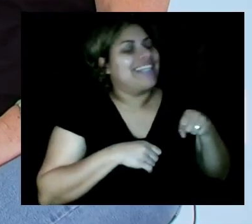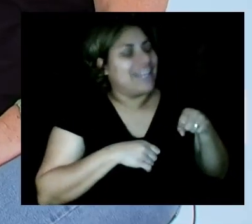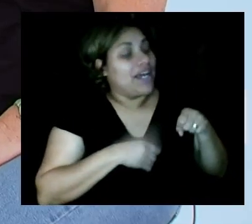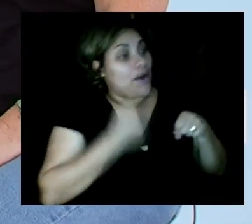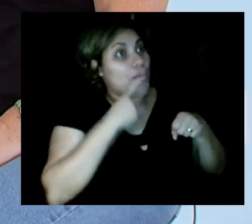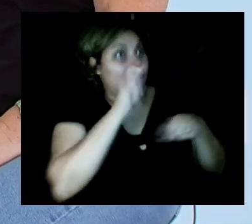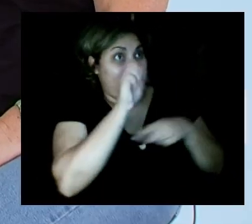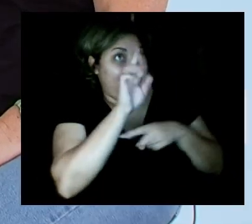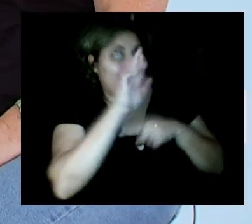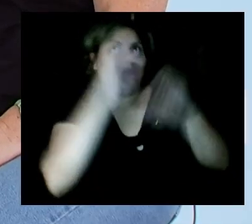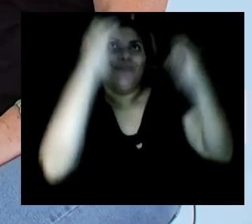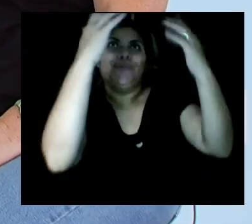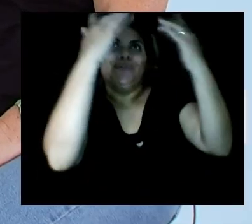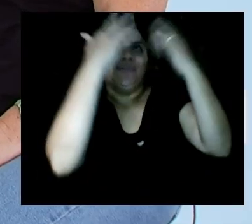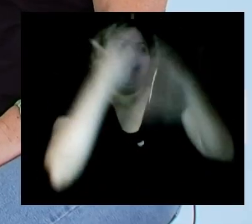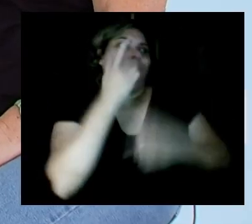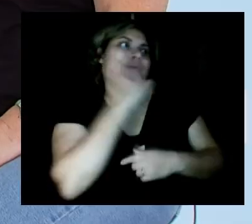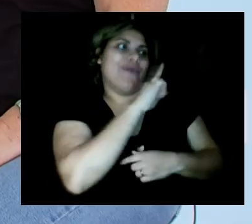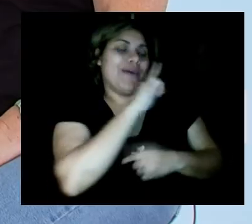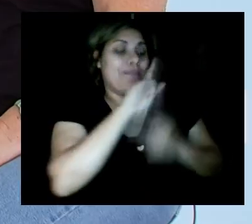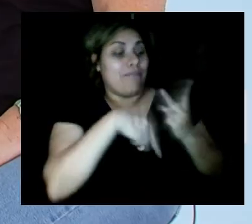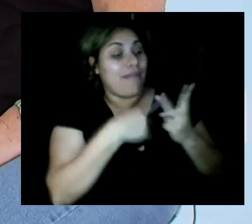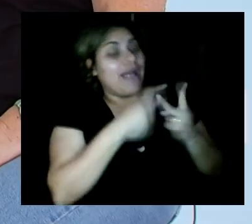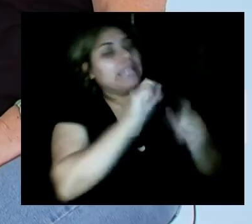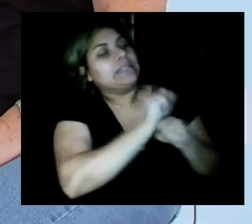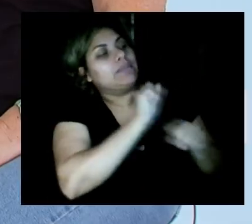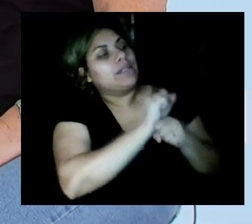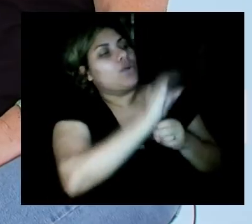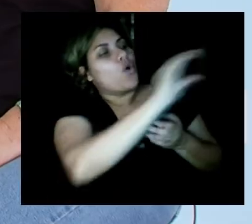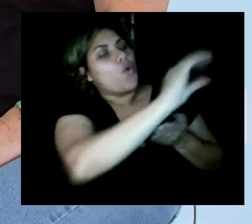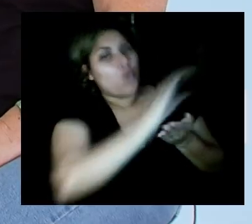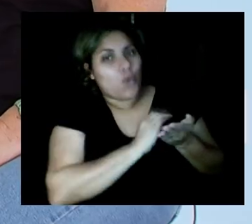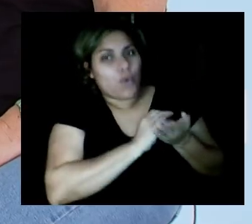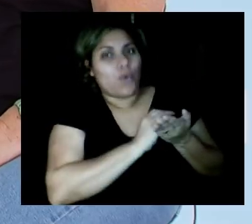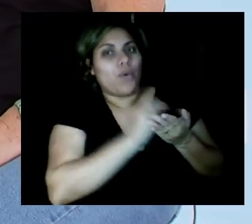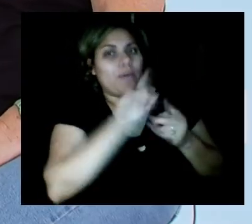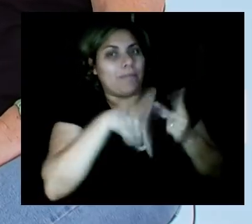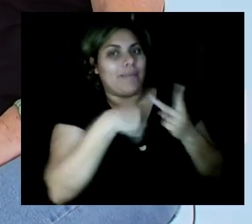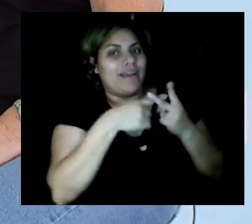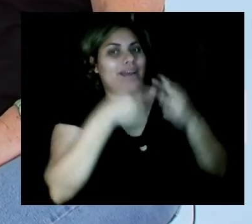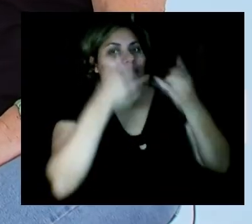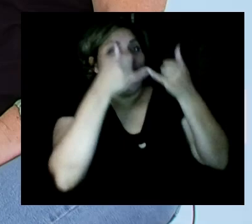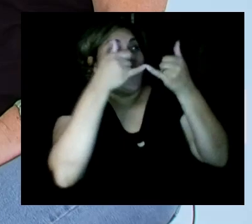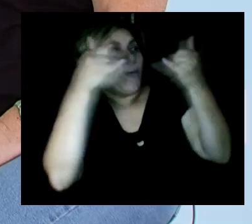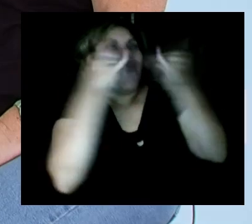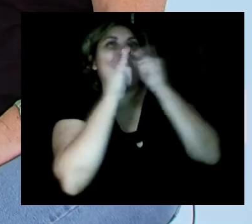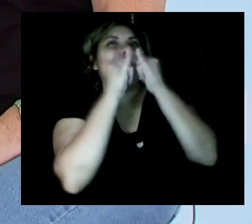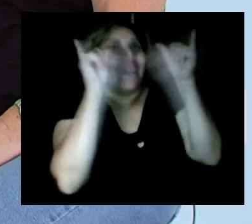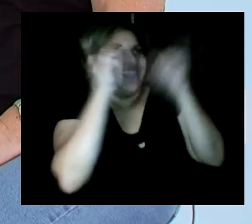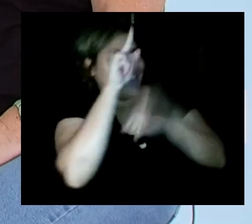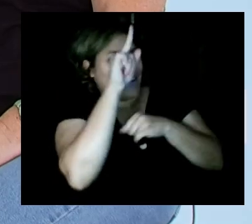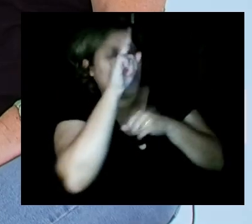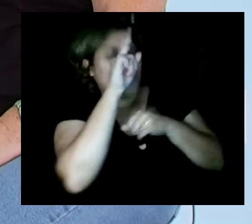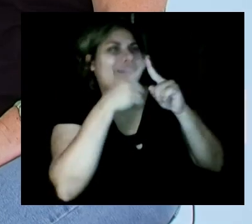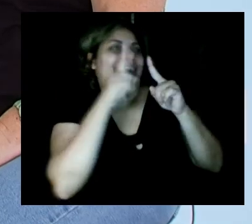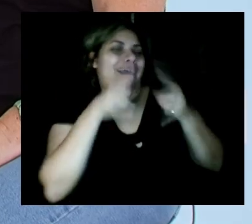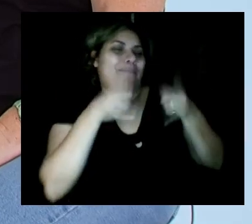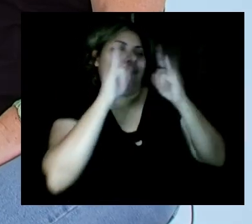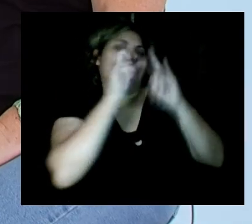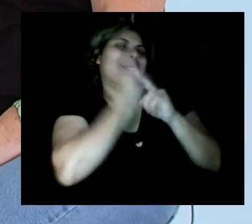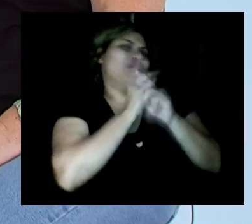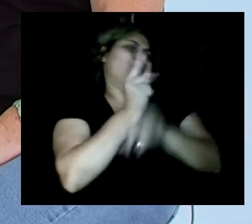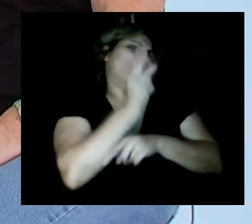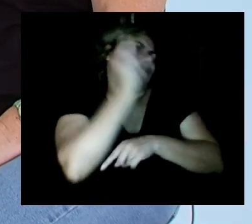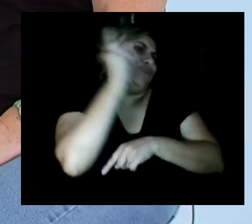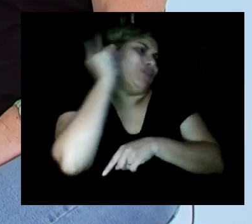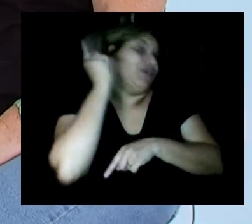esperando uma outra verba para arrumar a fiação. Como é um prédio antigo, a gente precisa dessas verbas para